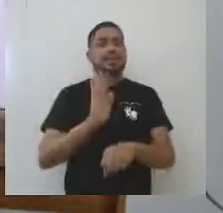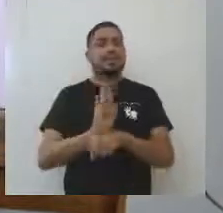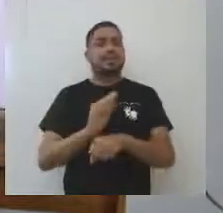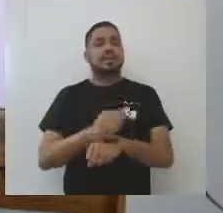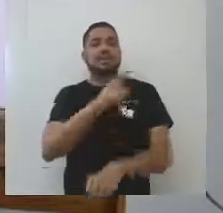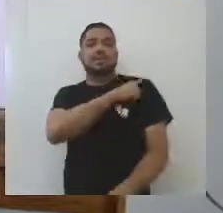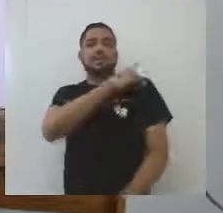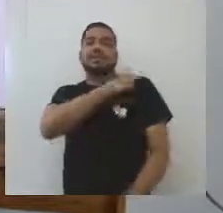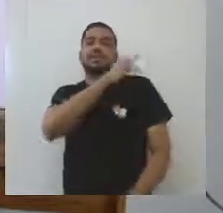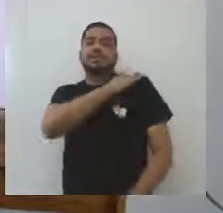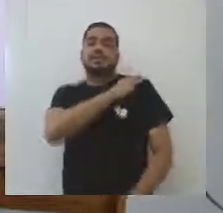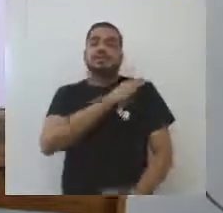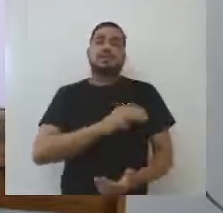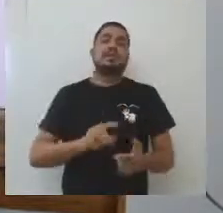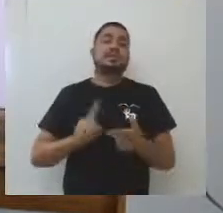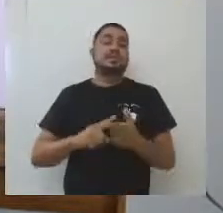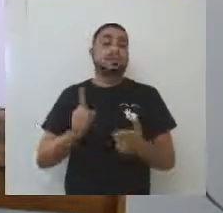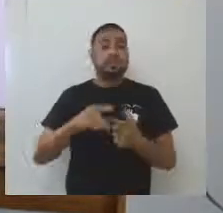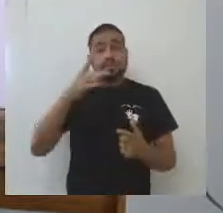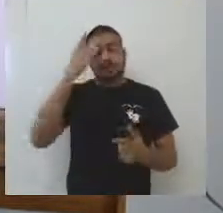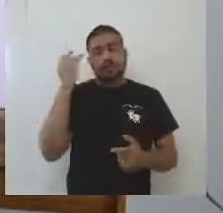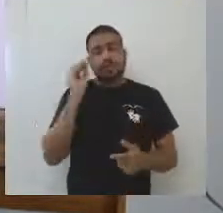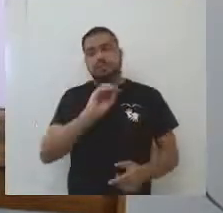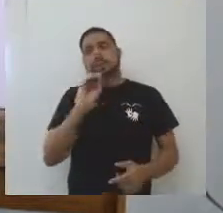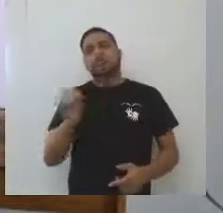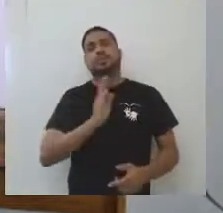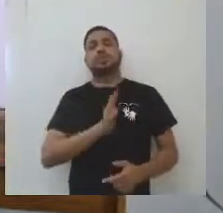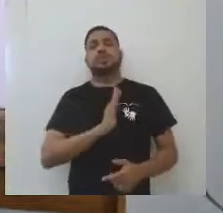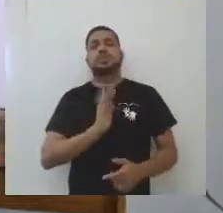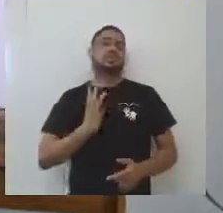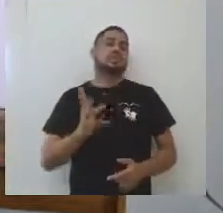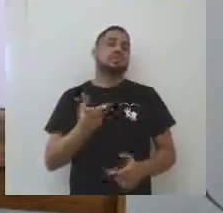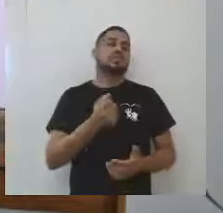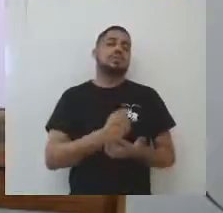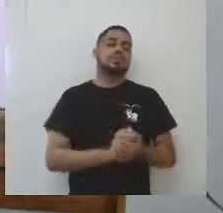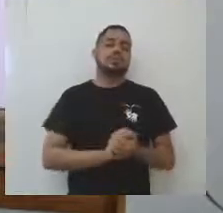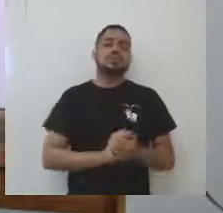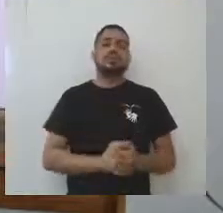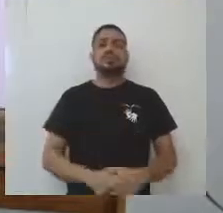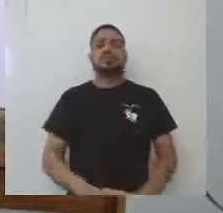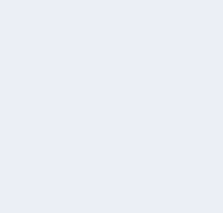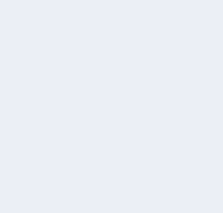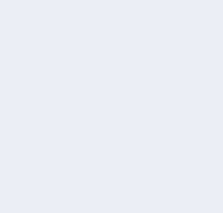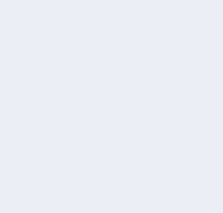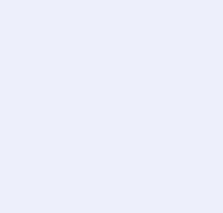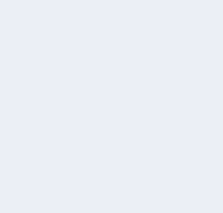aí do 1º, 2º e 3º ano. E pessoas, beijo no coração de todo mundo, viu? Valeu!